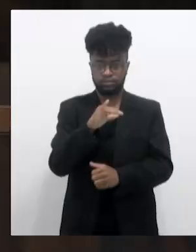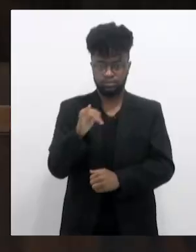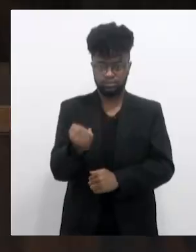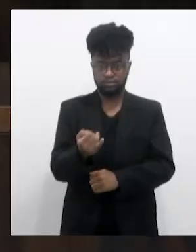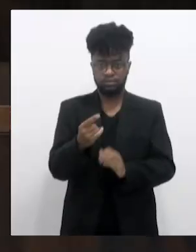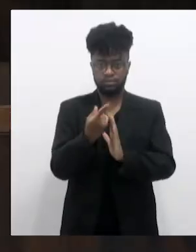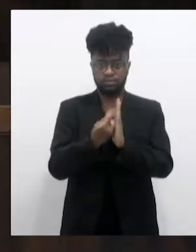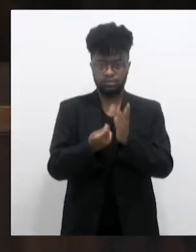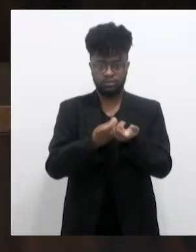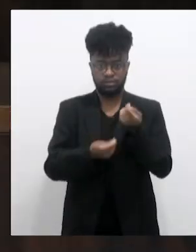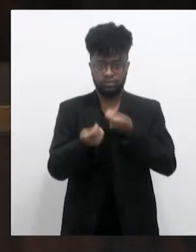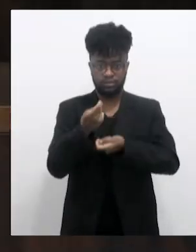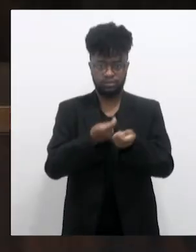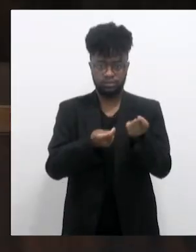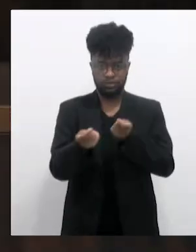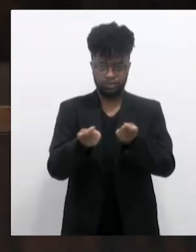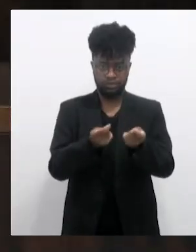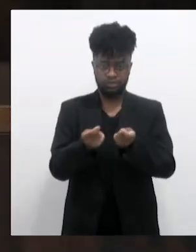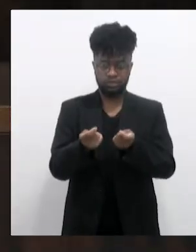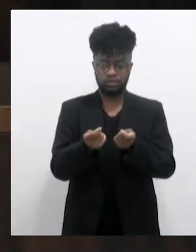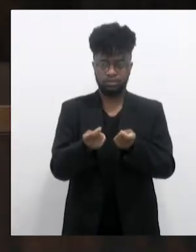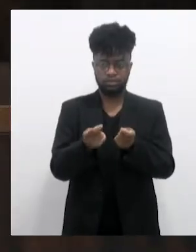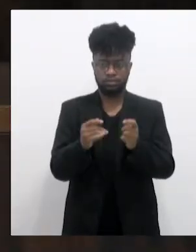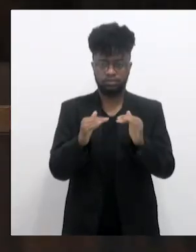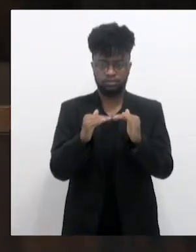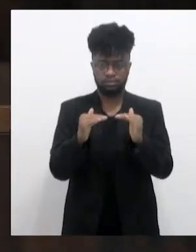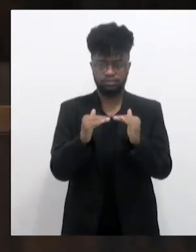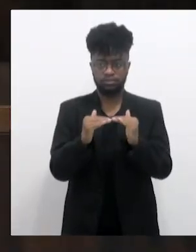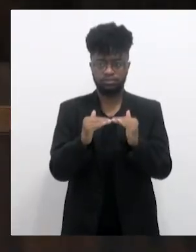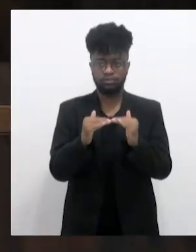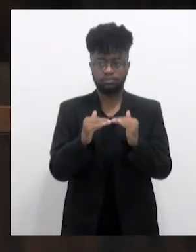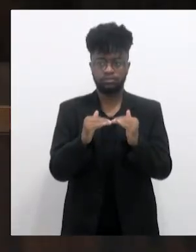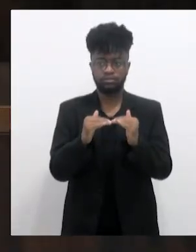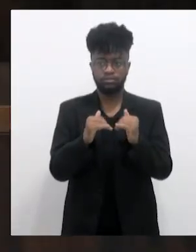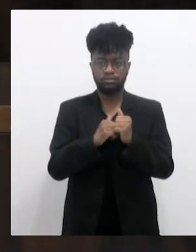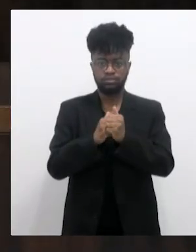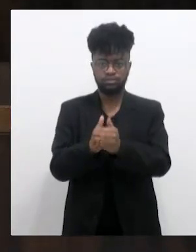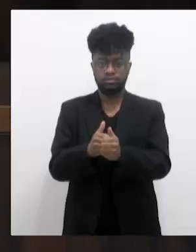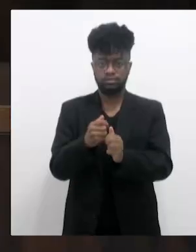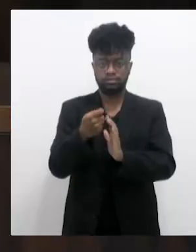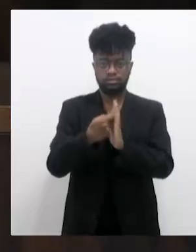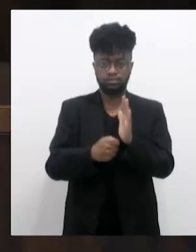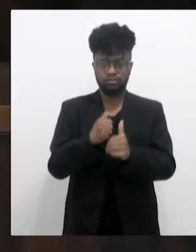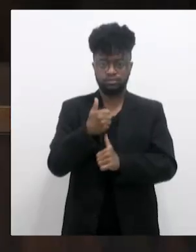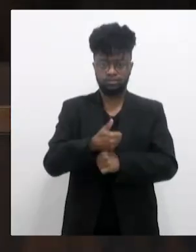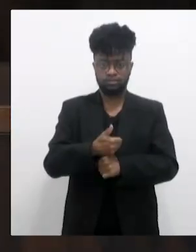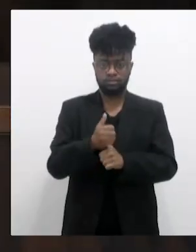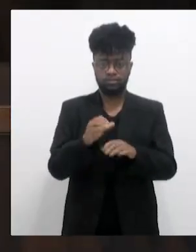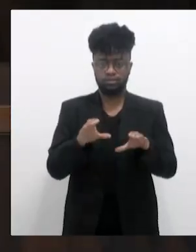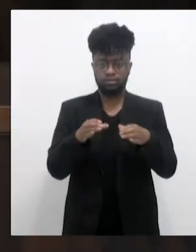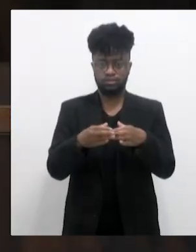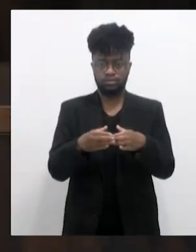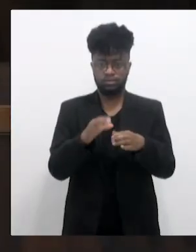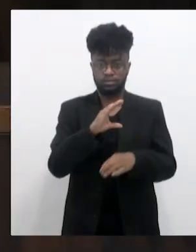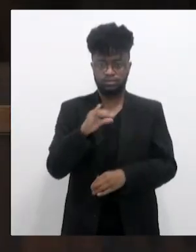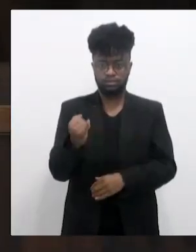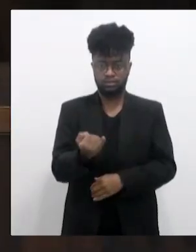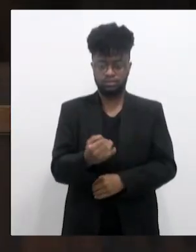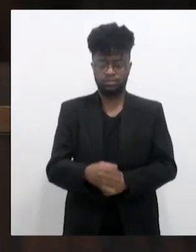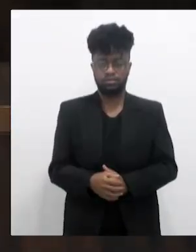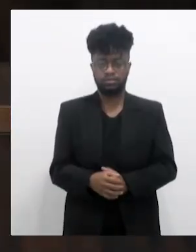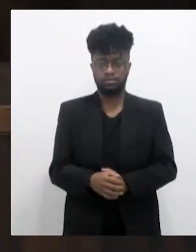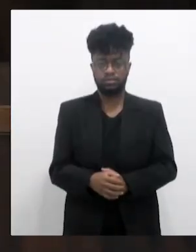de Orçamento, Finanças, Fiscalização Financeira e Controle favorável, com o substitutivo da Comissão de Constituição e